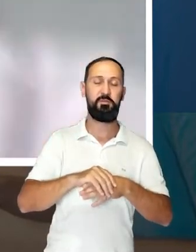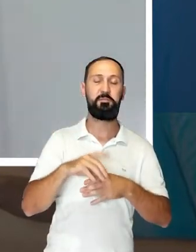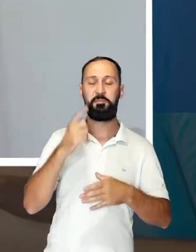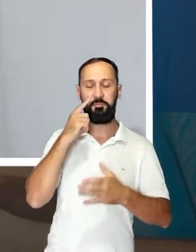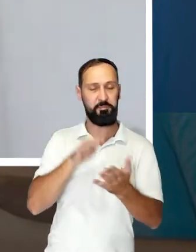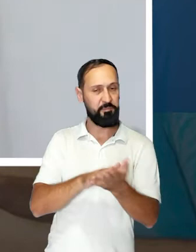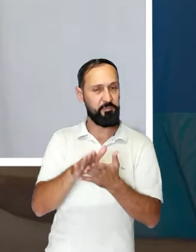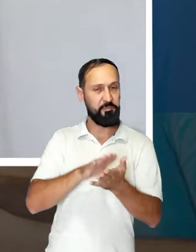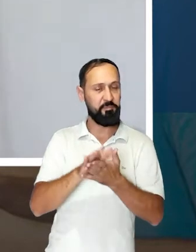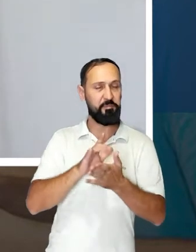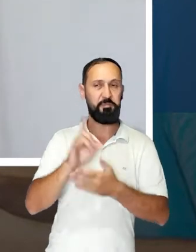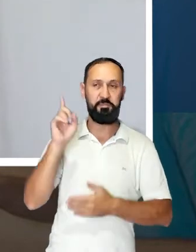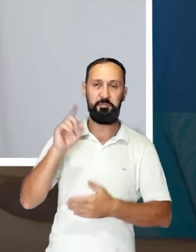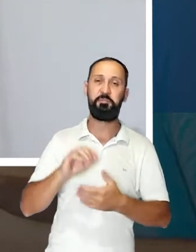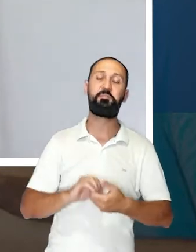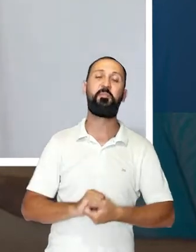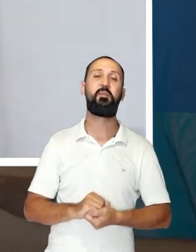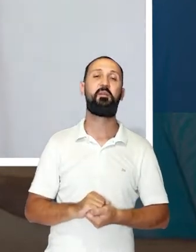Chiado.